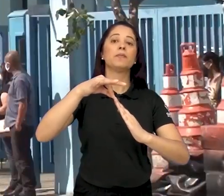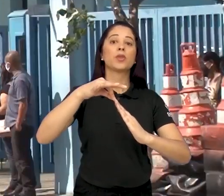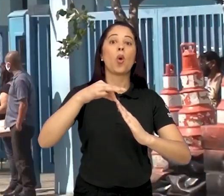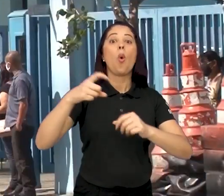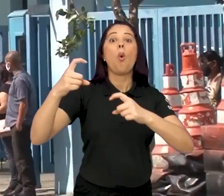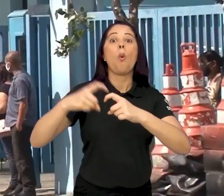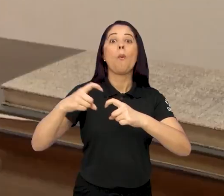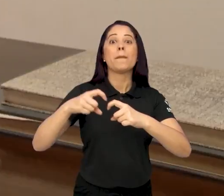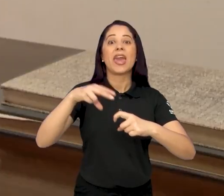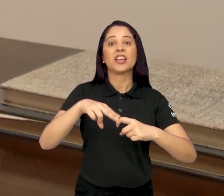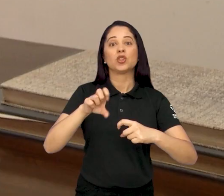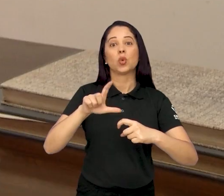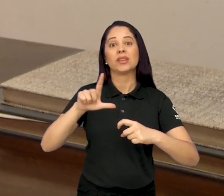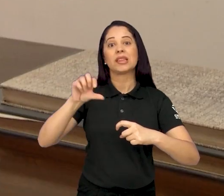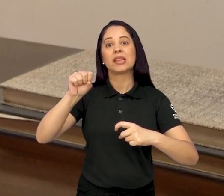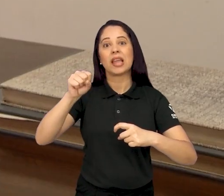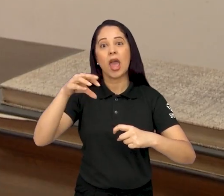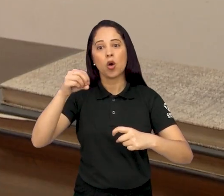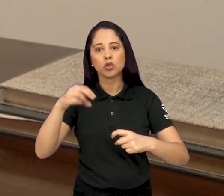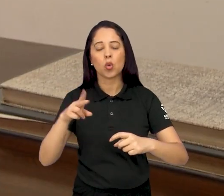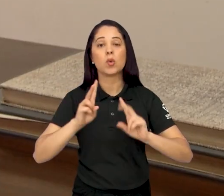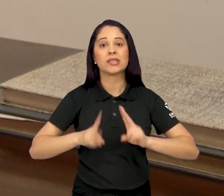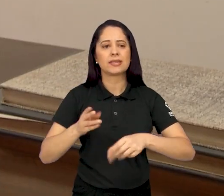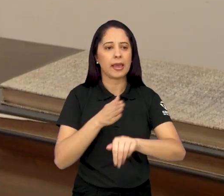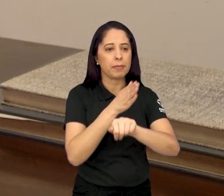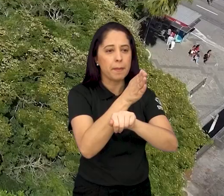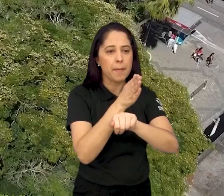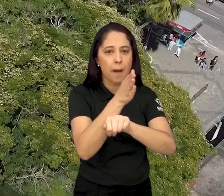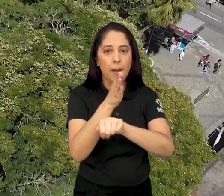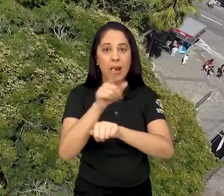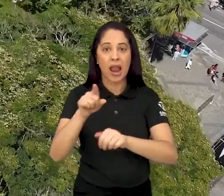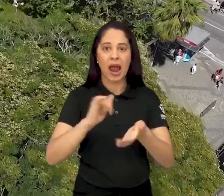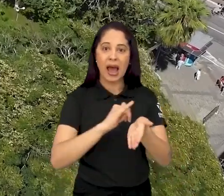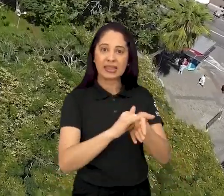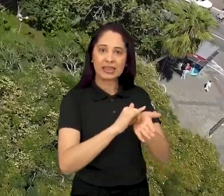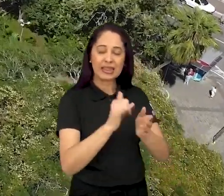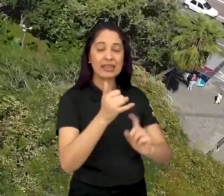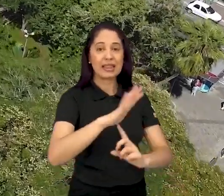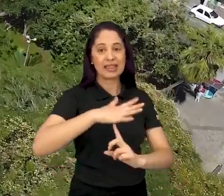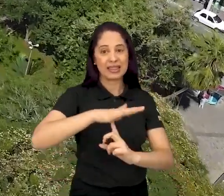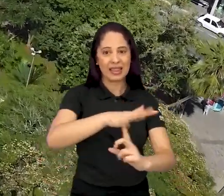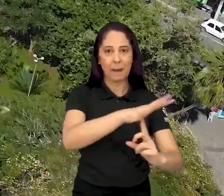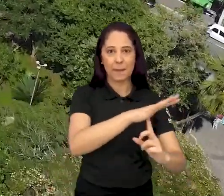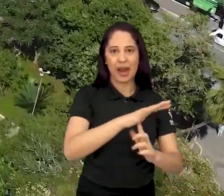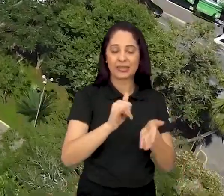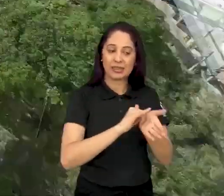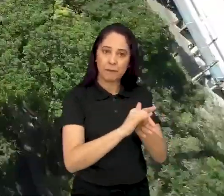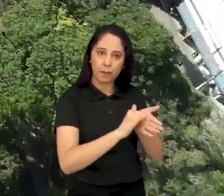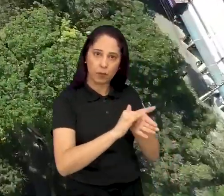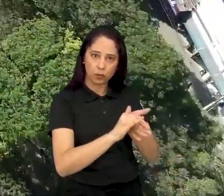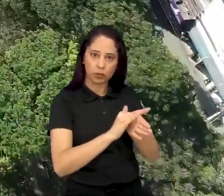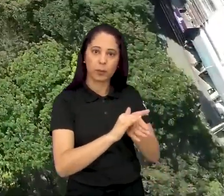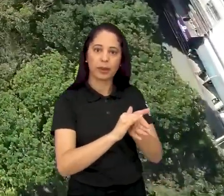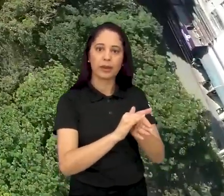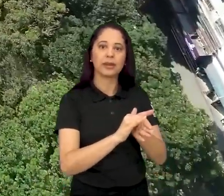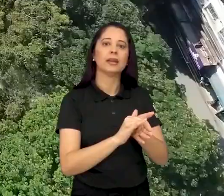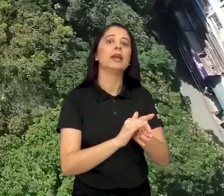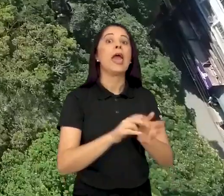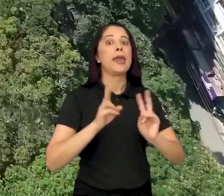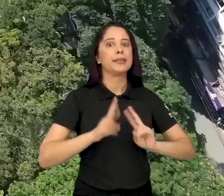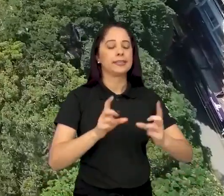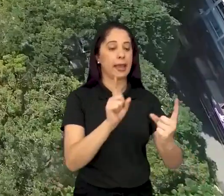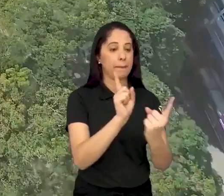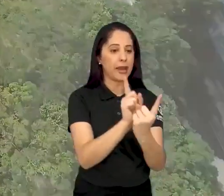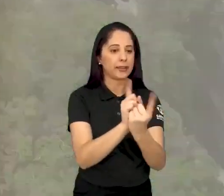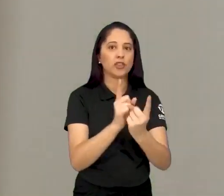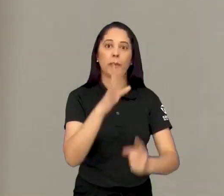Maria Imaculada, o Dr. Nelson também atendia em pensões e consultórios na Praça Cônego Lima e Afonso Pena, e a